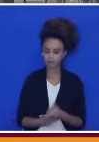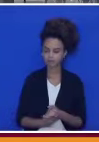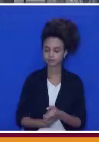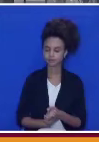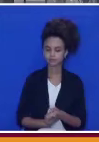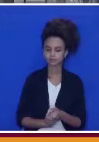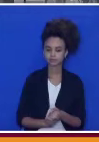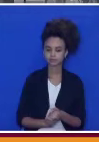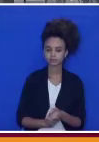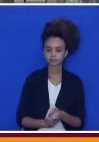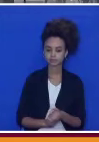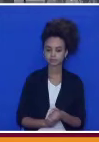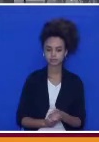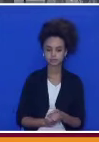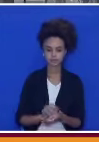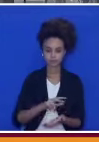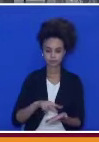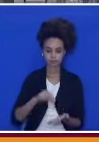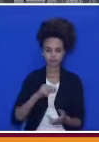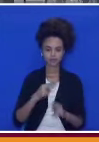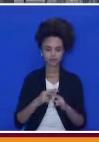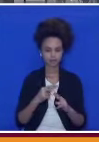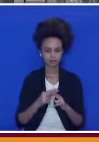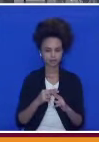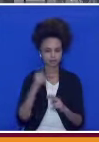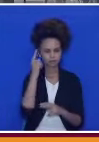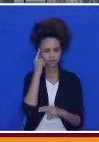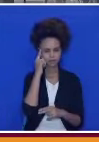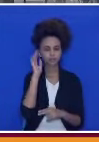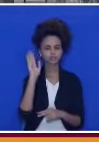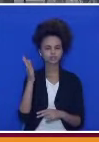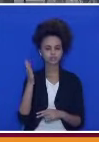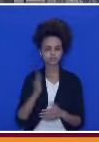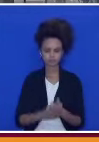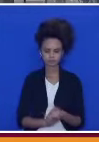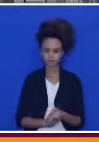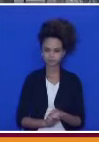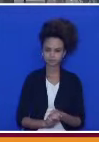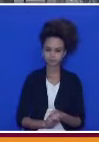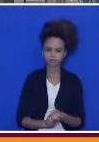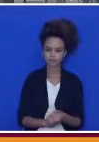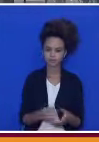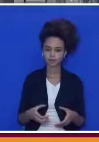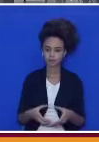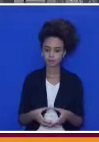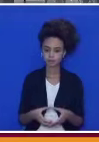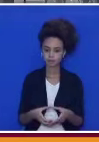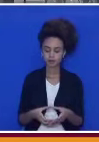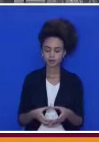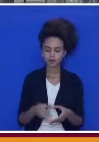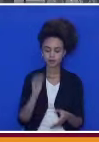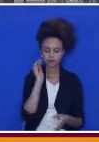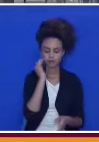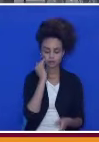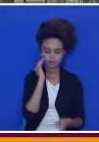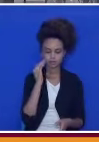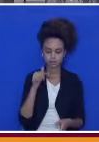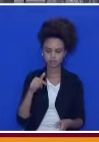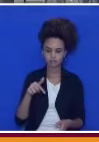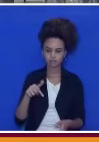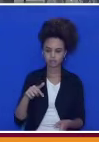números. Faltam 15. Loterias Caixa. Já pensou? Bola rosa número 66.